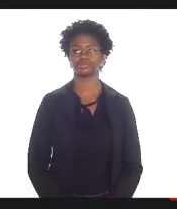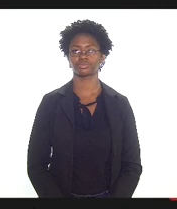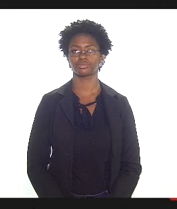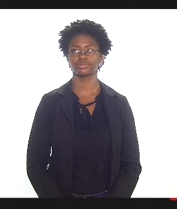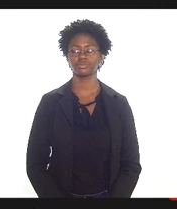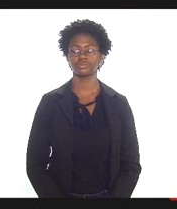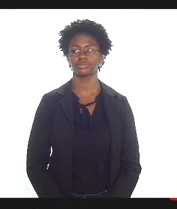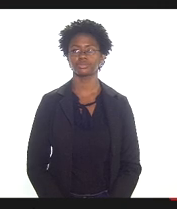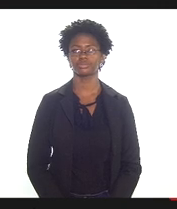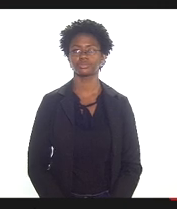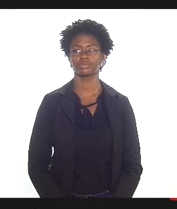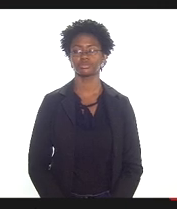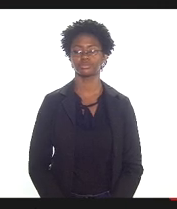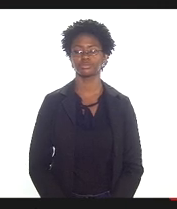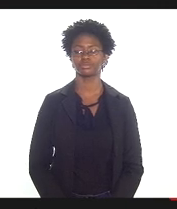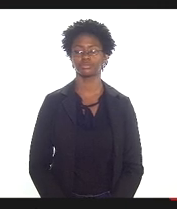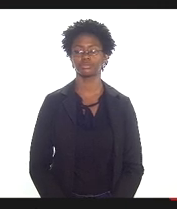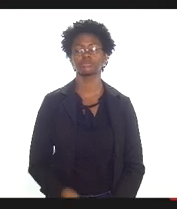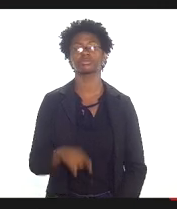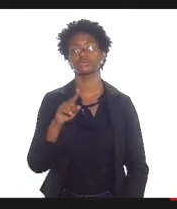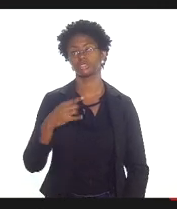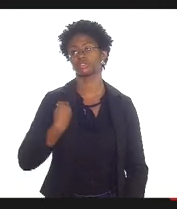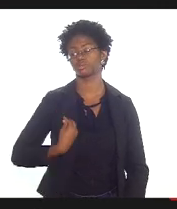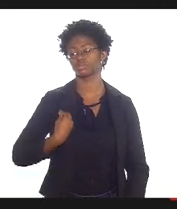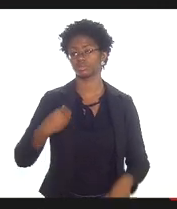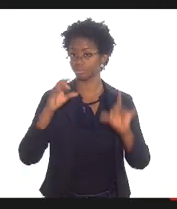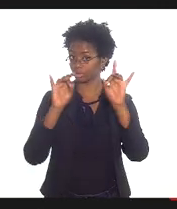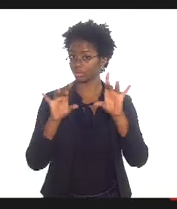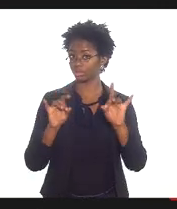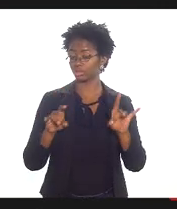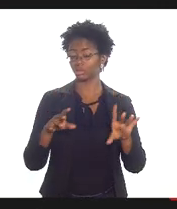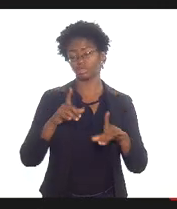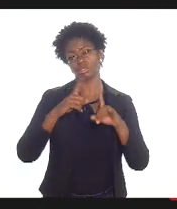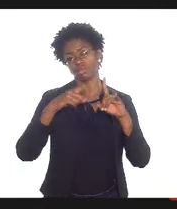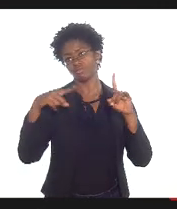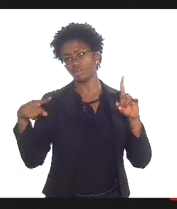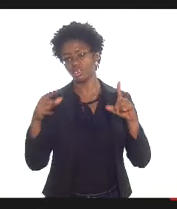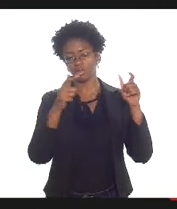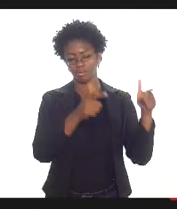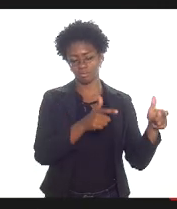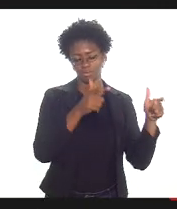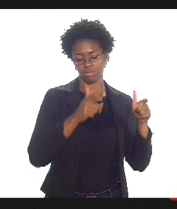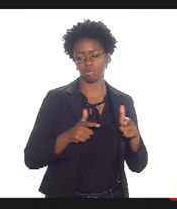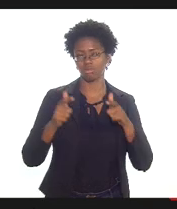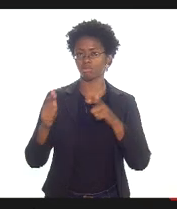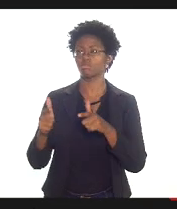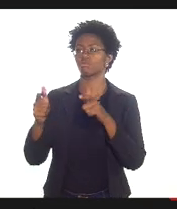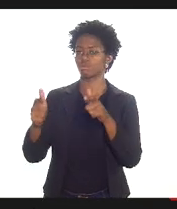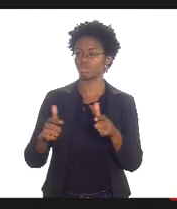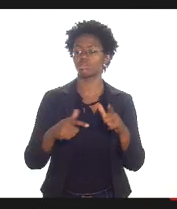Essa participação especial, como eu disse, que varia por ambiente e varia